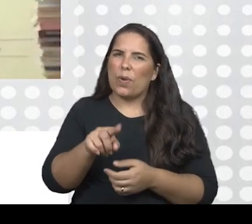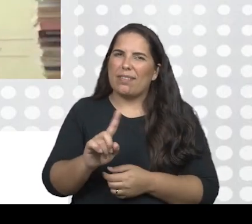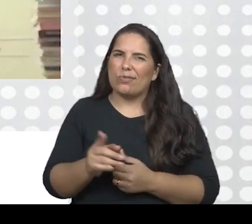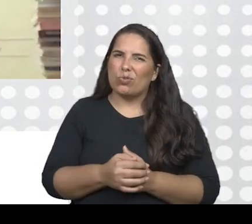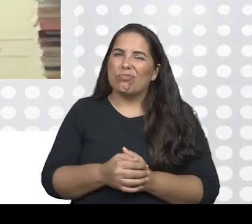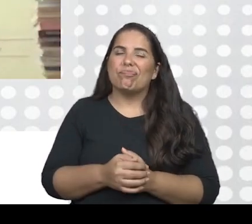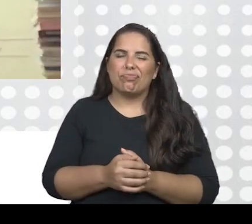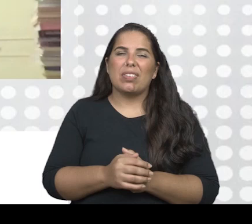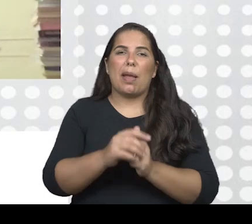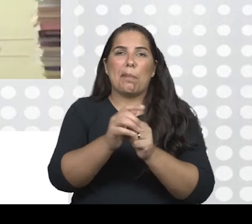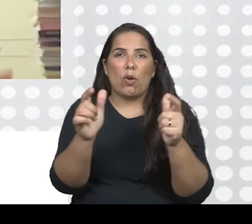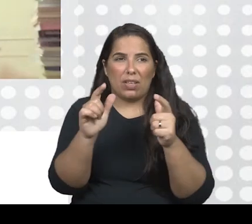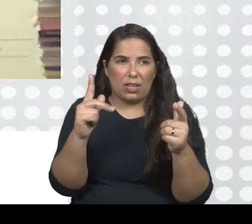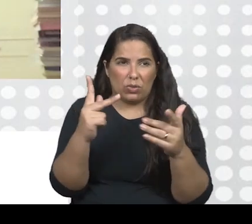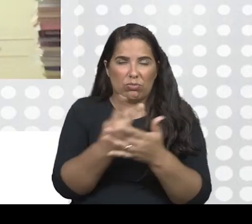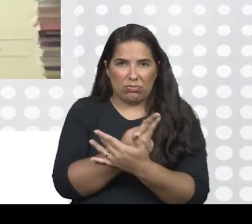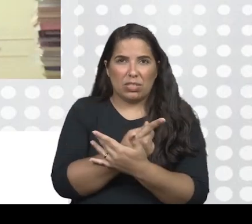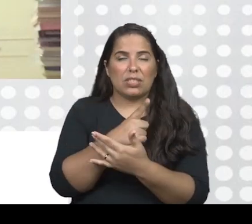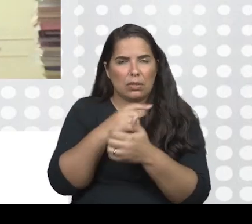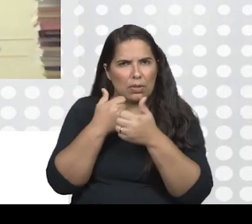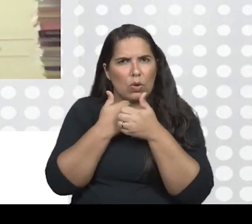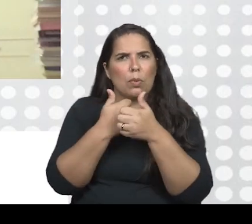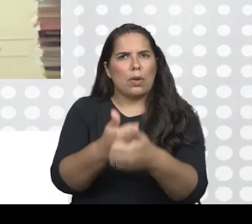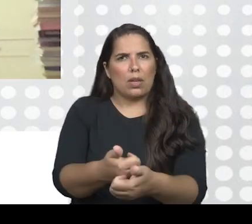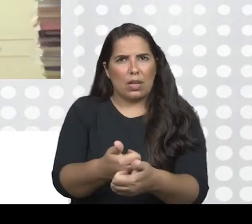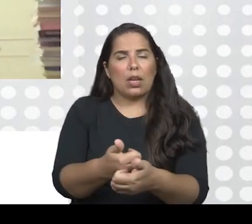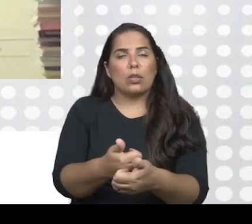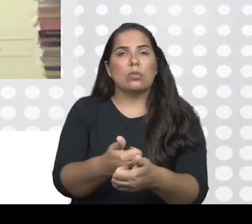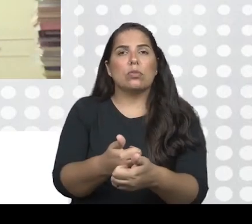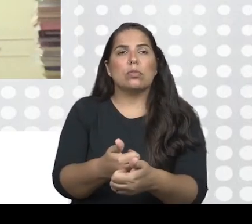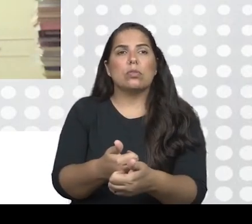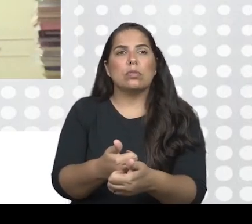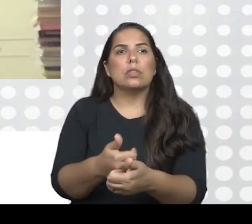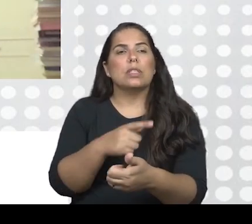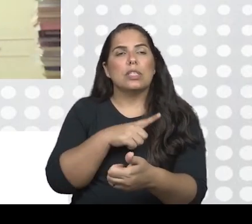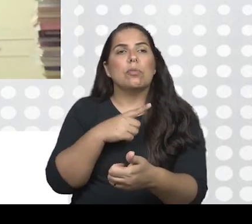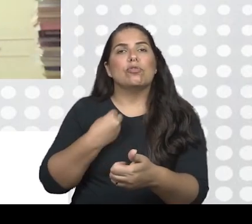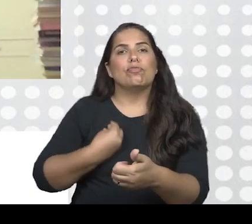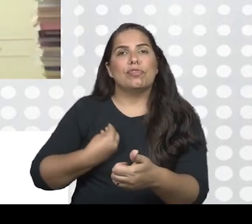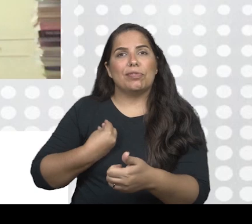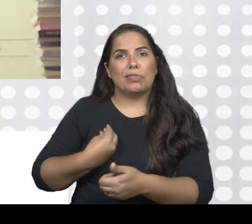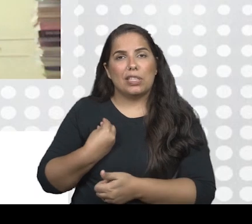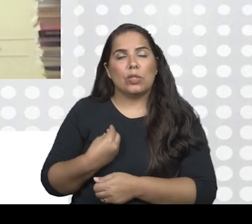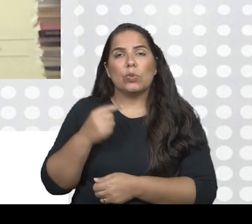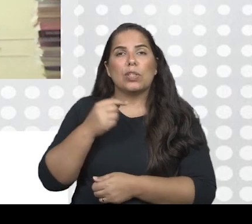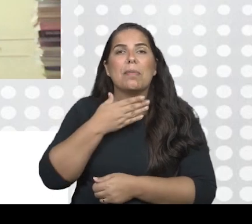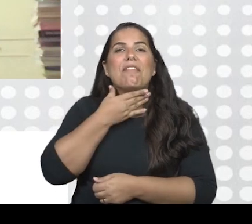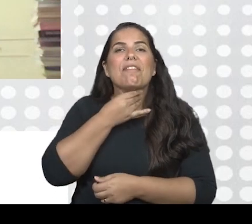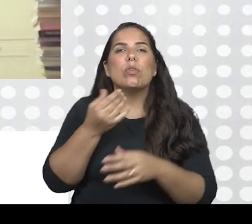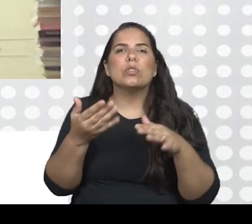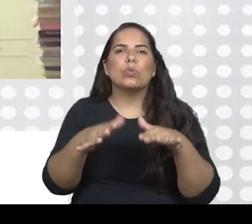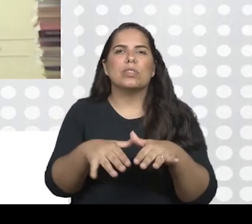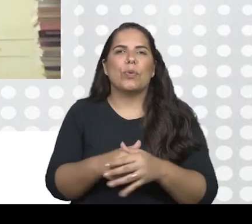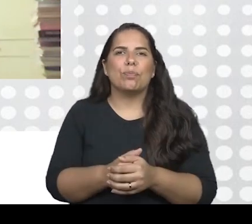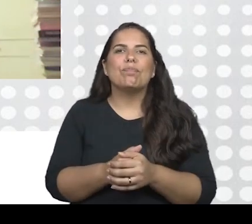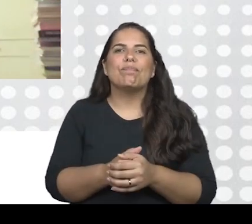por aí. Na maioria dos casos que nós temos acompanhado, nós estamos vivendo uma falsa